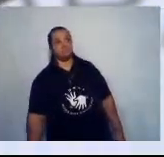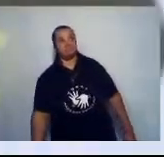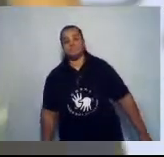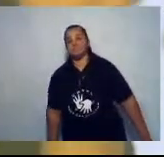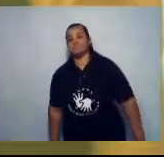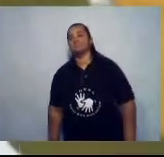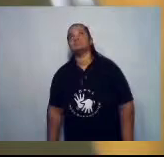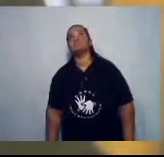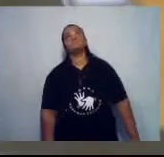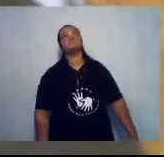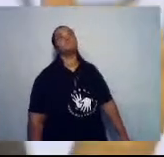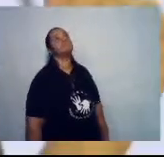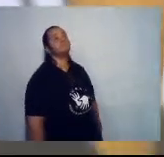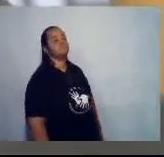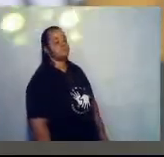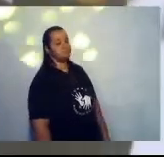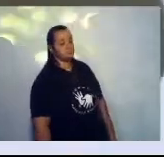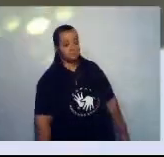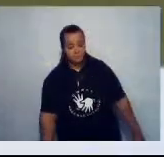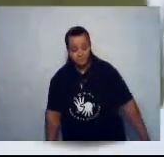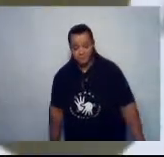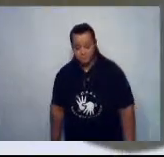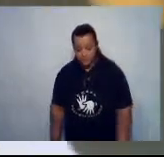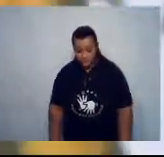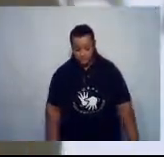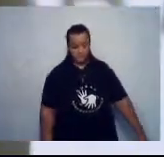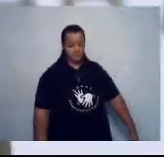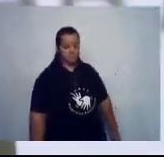Vamos dançar, pessoal, vai.